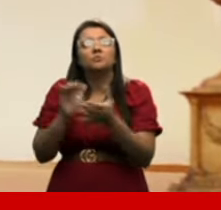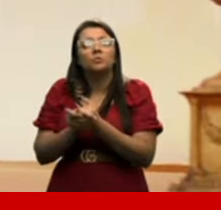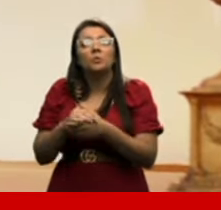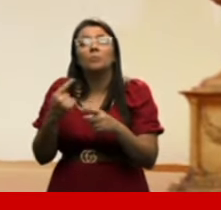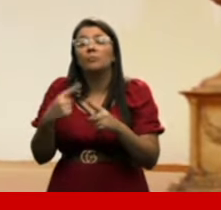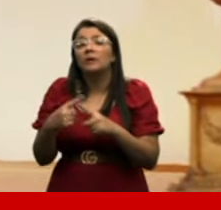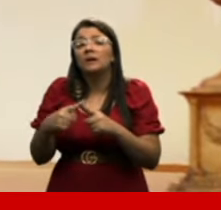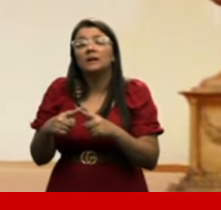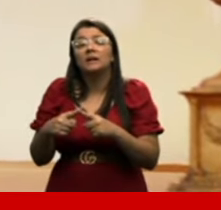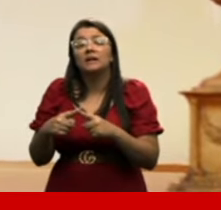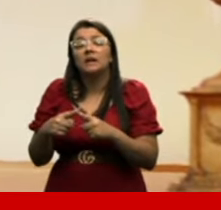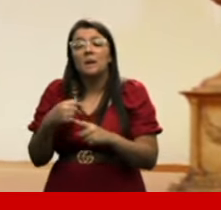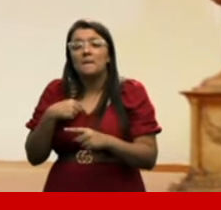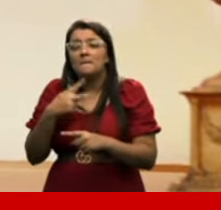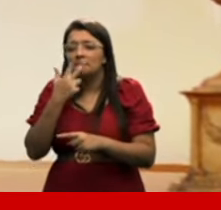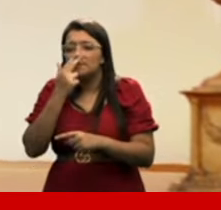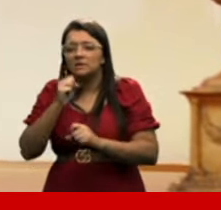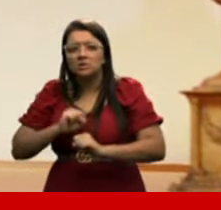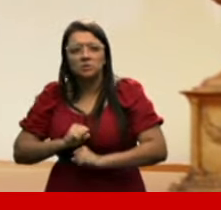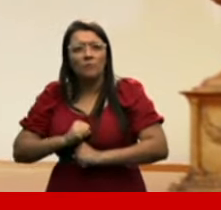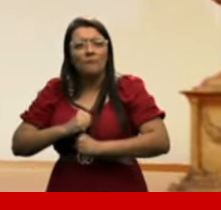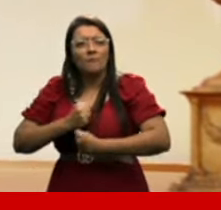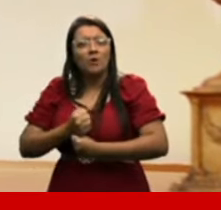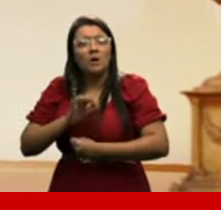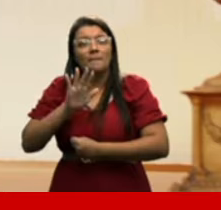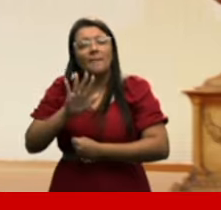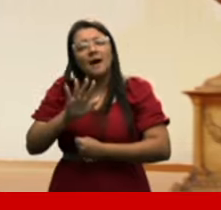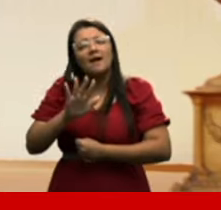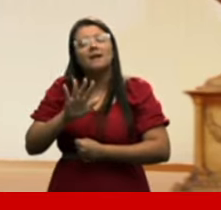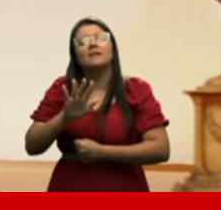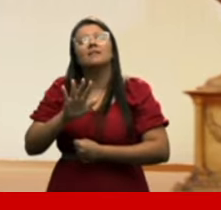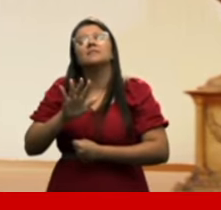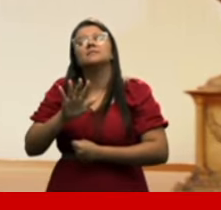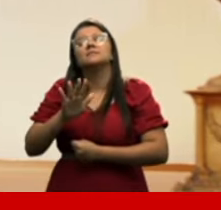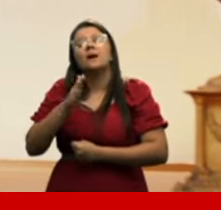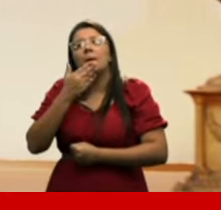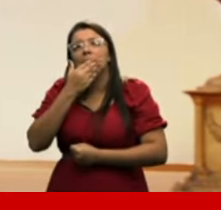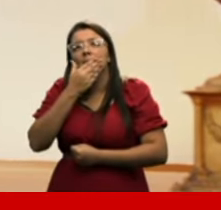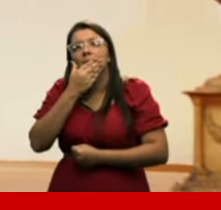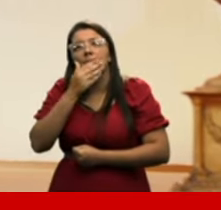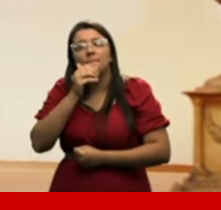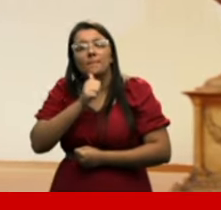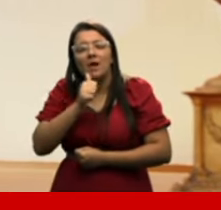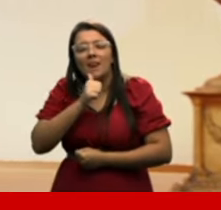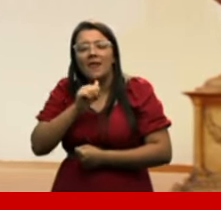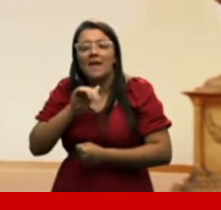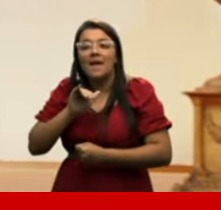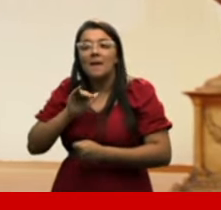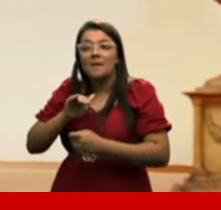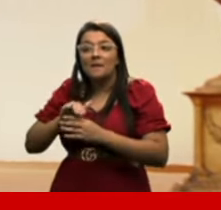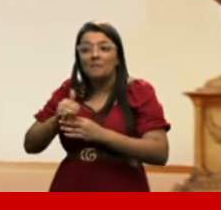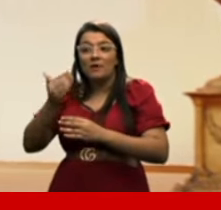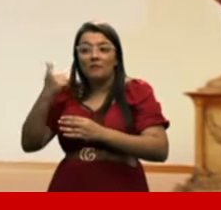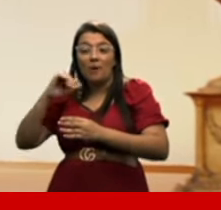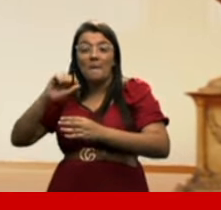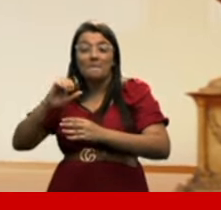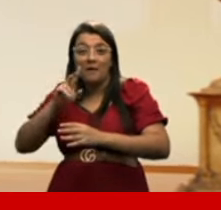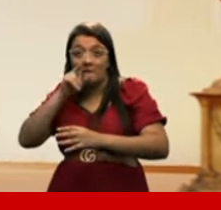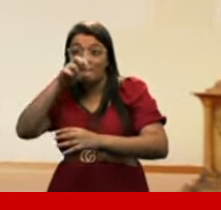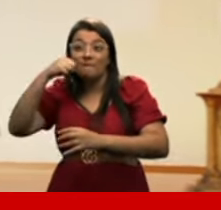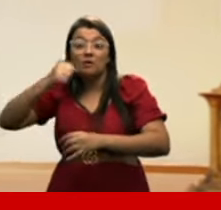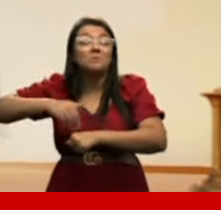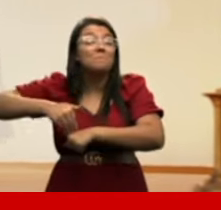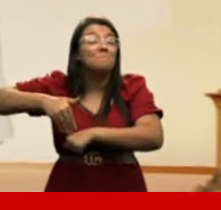Parece que eles são fortes, mas a mulher é mais forte que eles. É muito